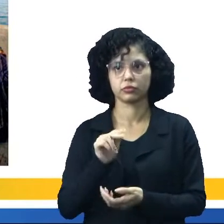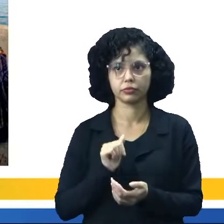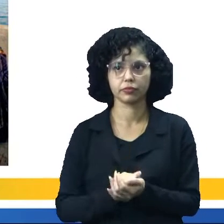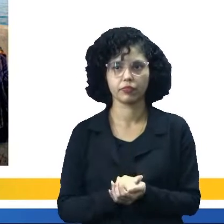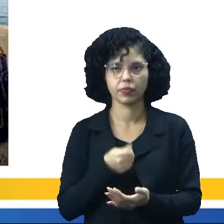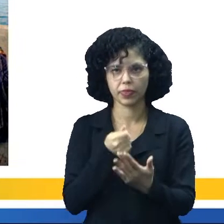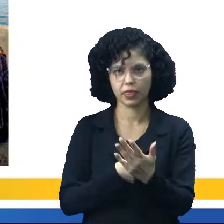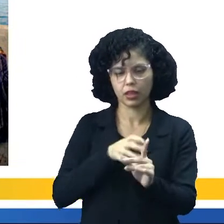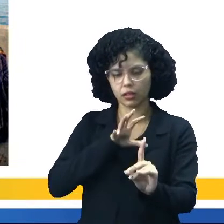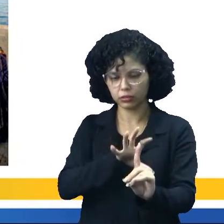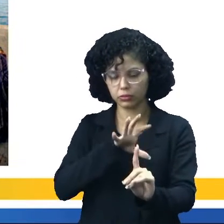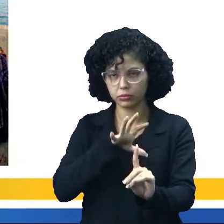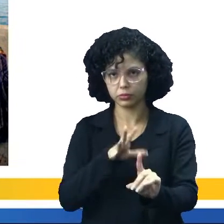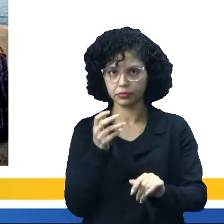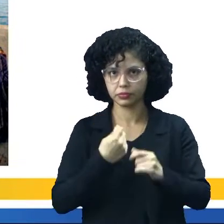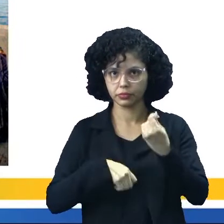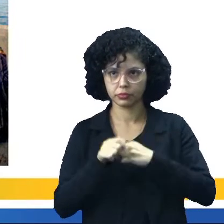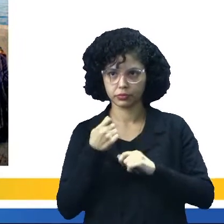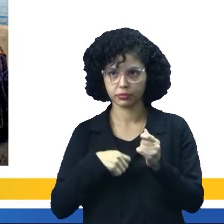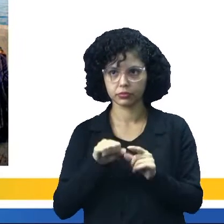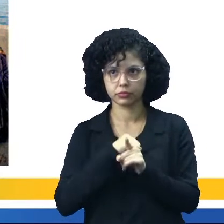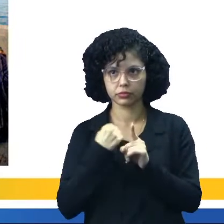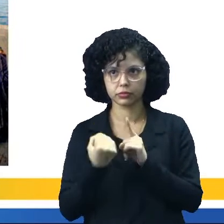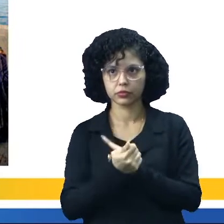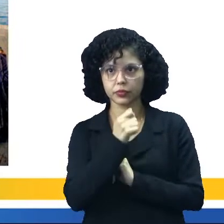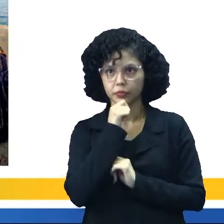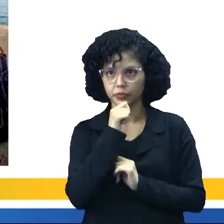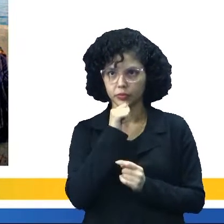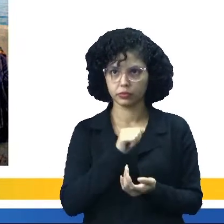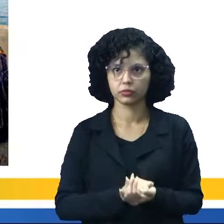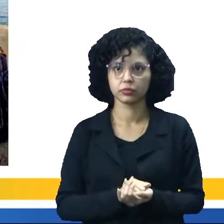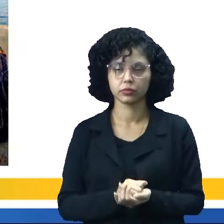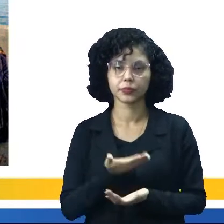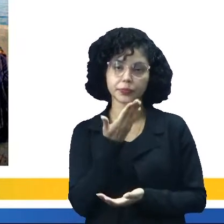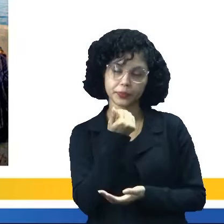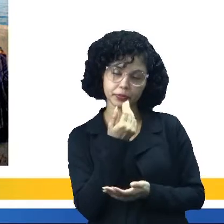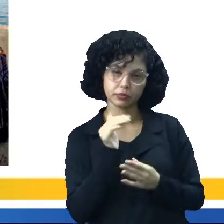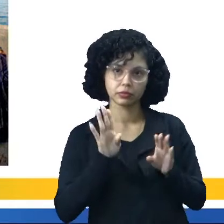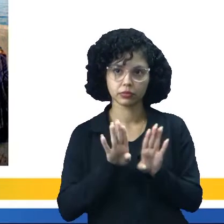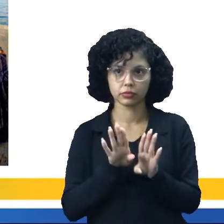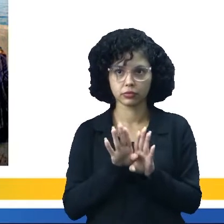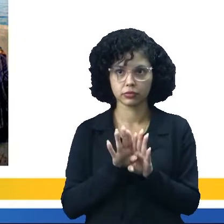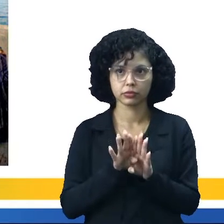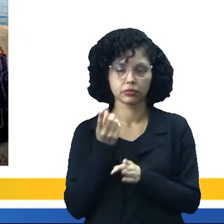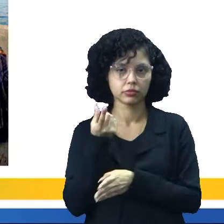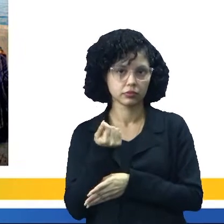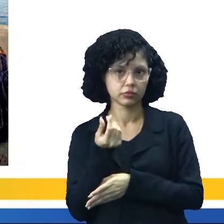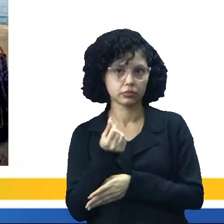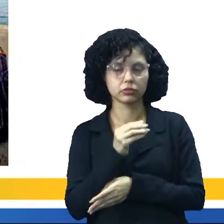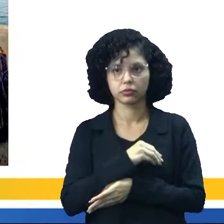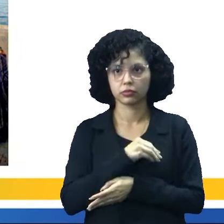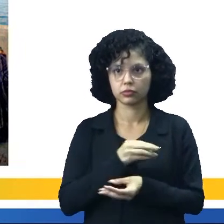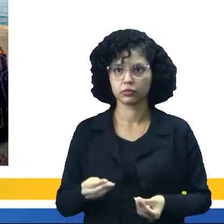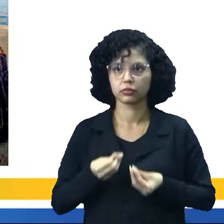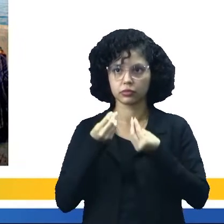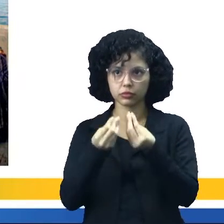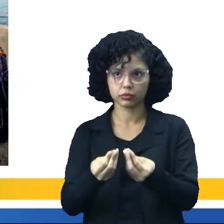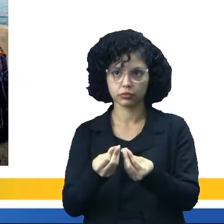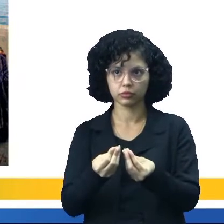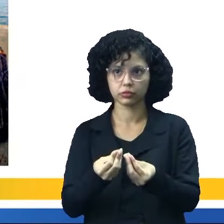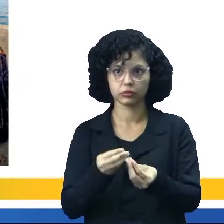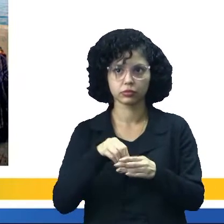das pressões socioeconômicas, além, né, de alimentá-los com o fluxo de renda que vinha aí